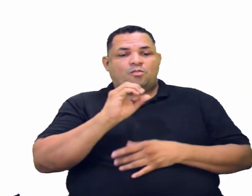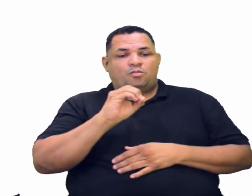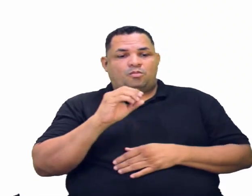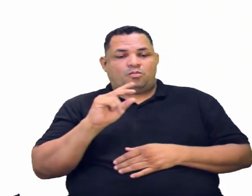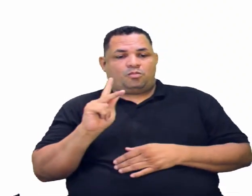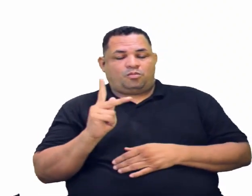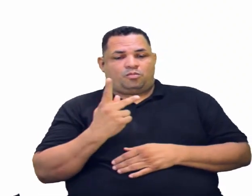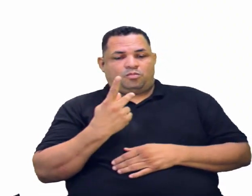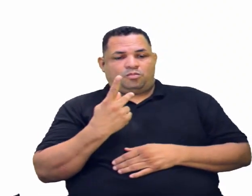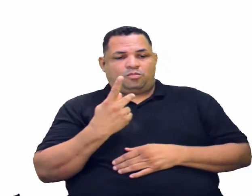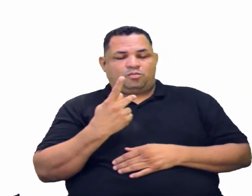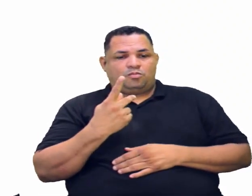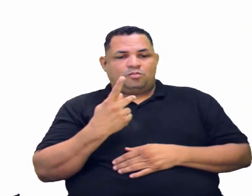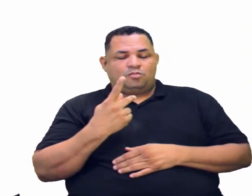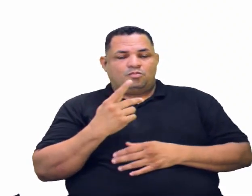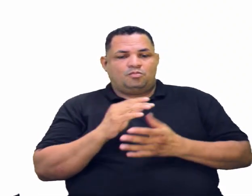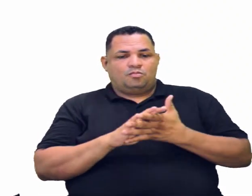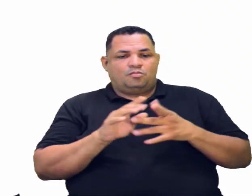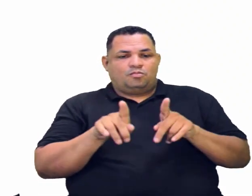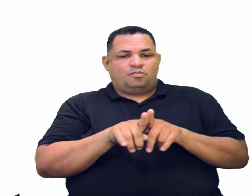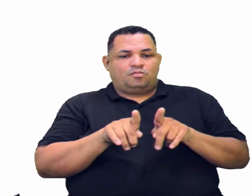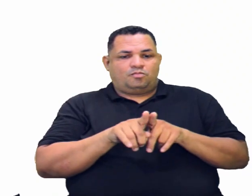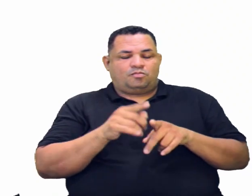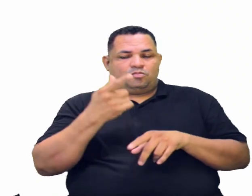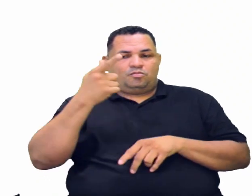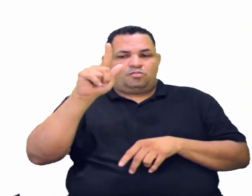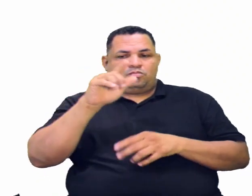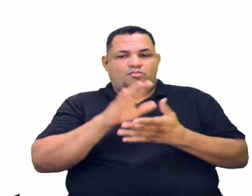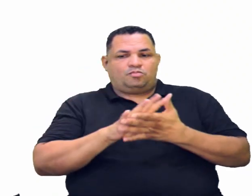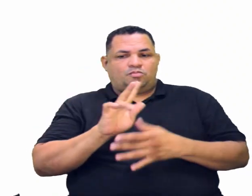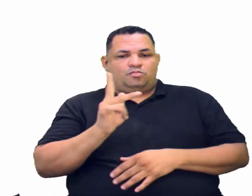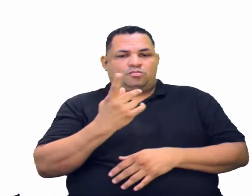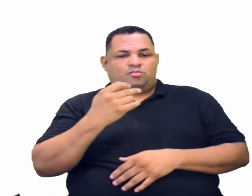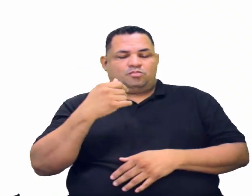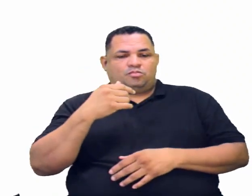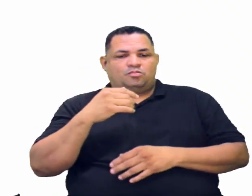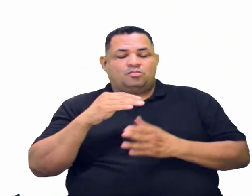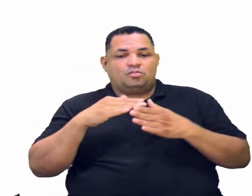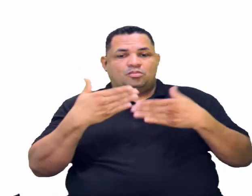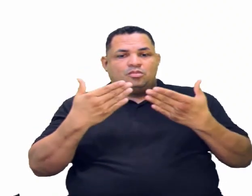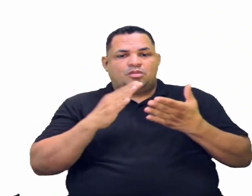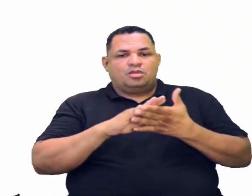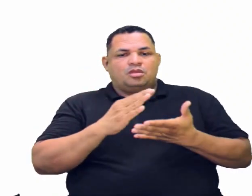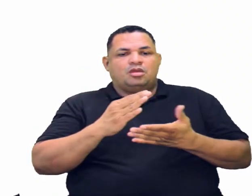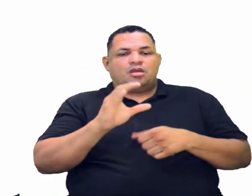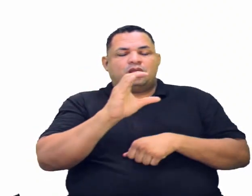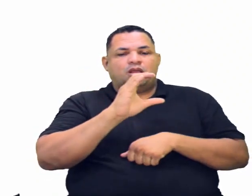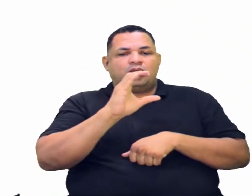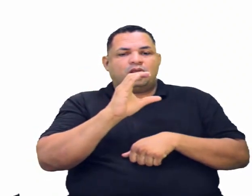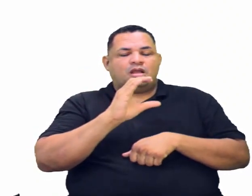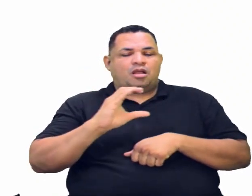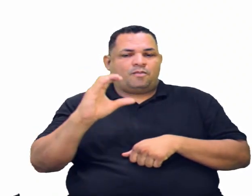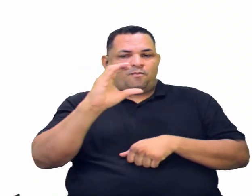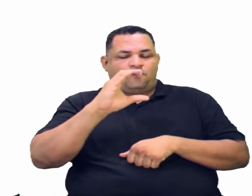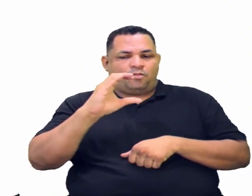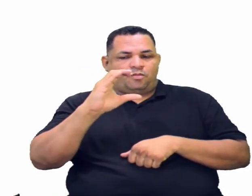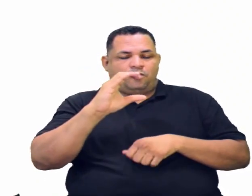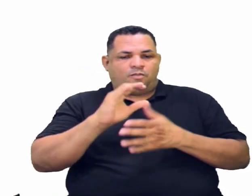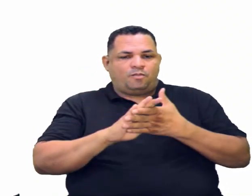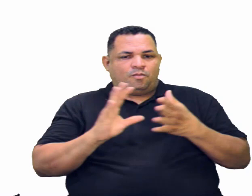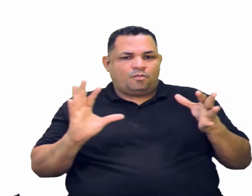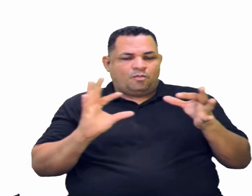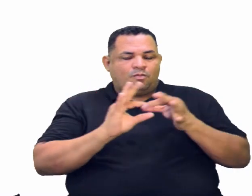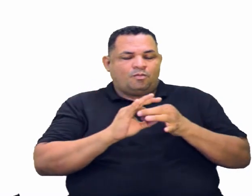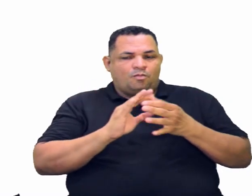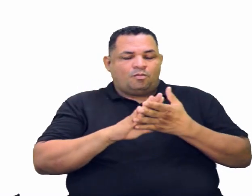hidroxila e aqui vai o outro hidrogênio. Como esse carbono está ligado a dois outros átomos de